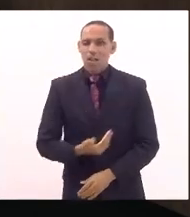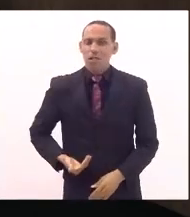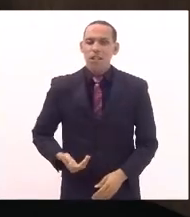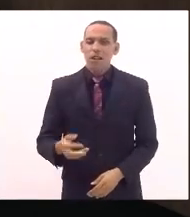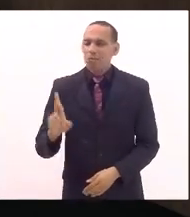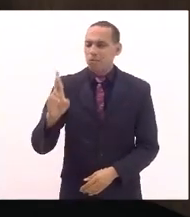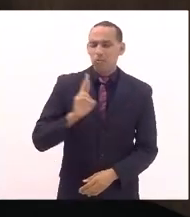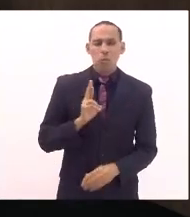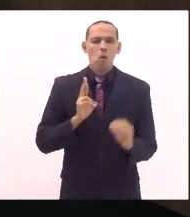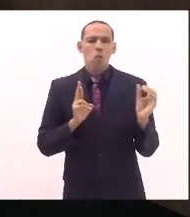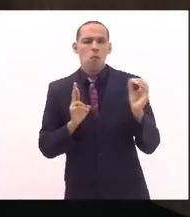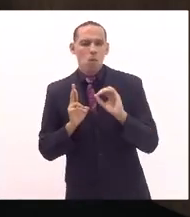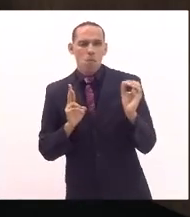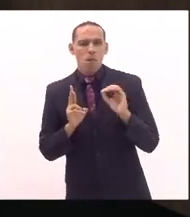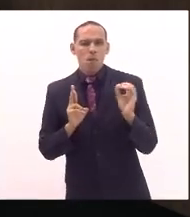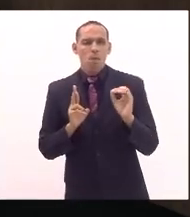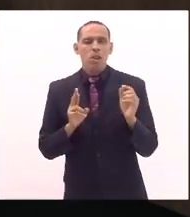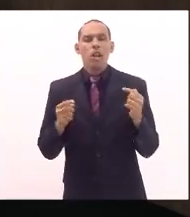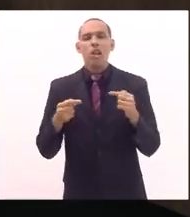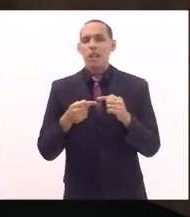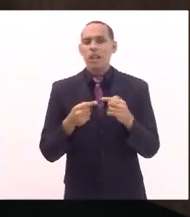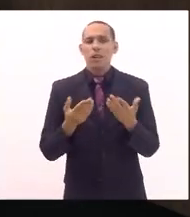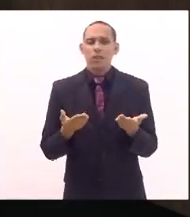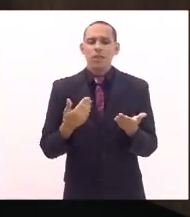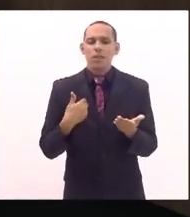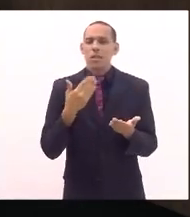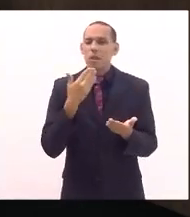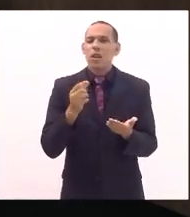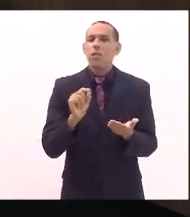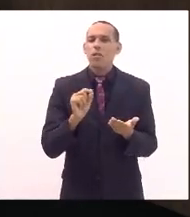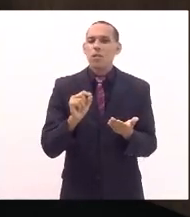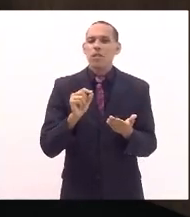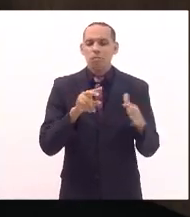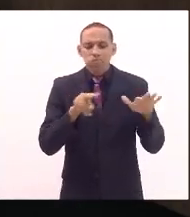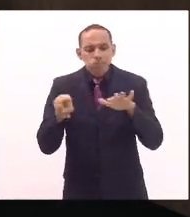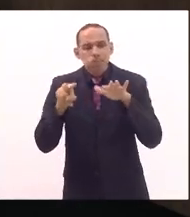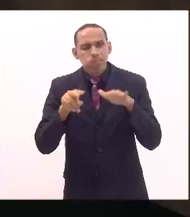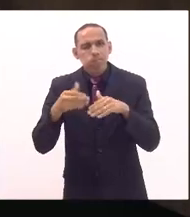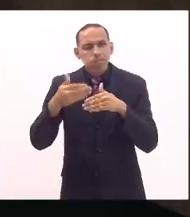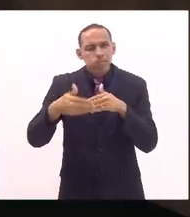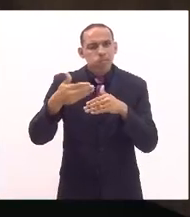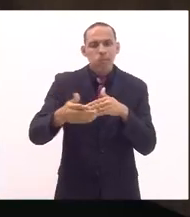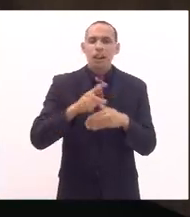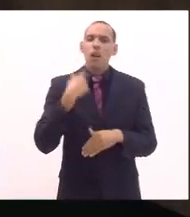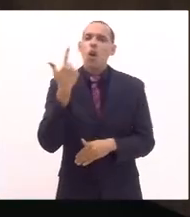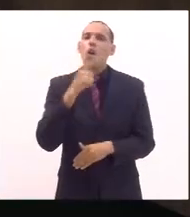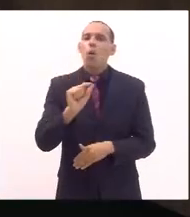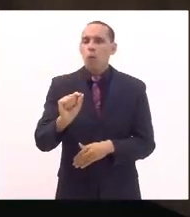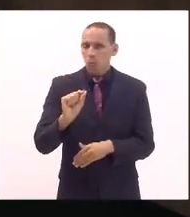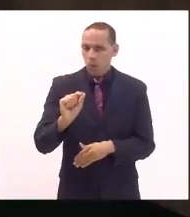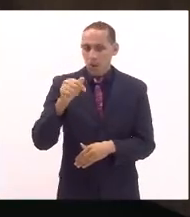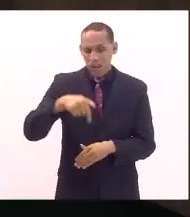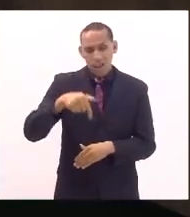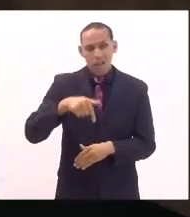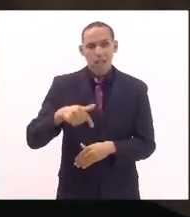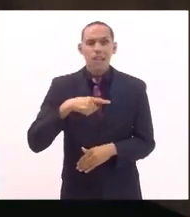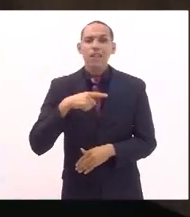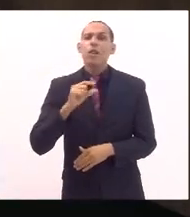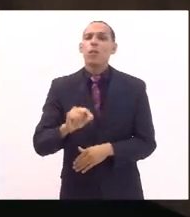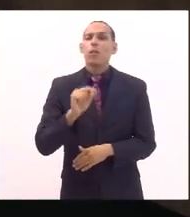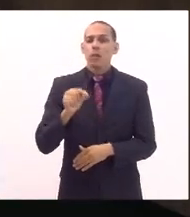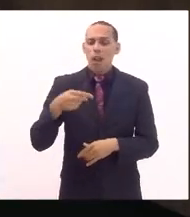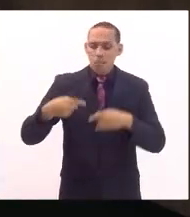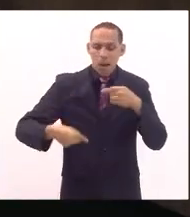nenhuma resposta da liderança do governo em relação a isso que nas próximas semanas a gente possa ter nessa casa